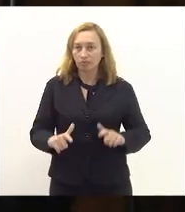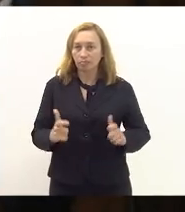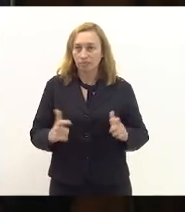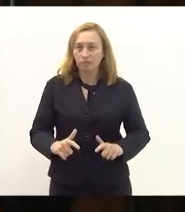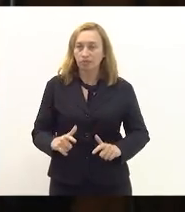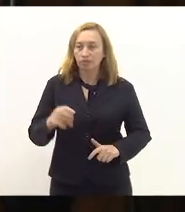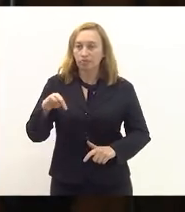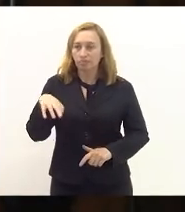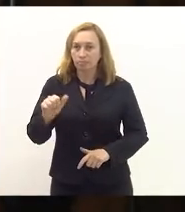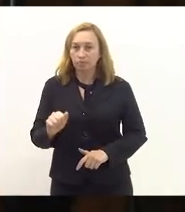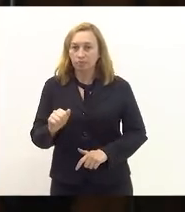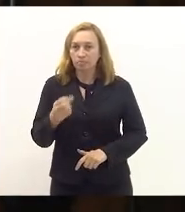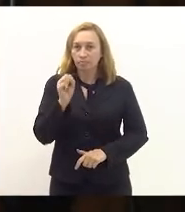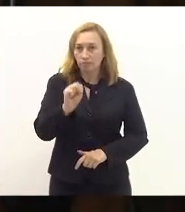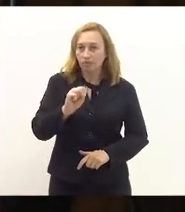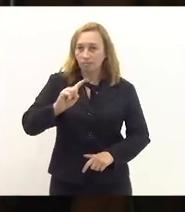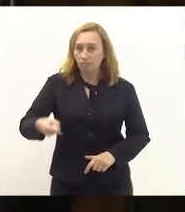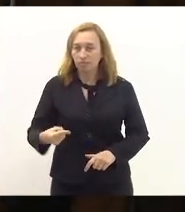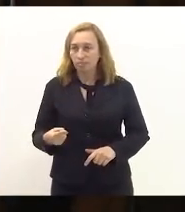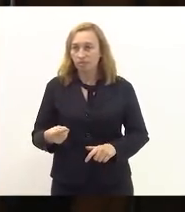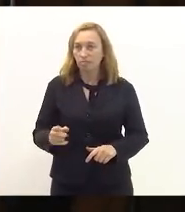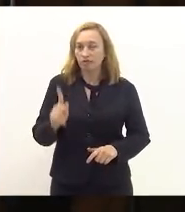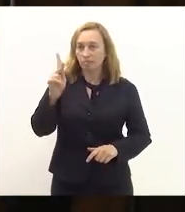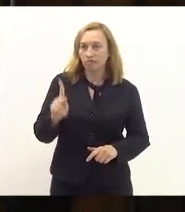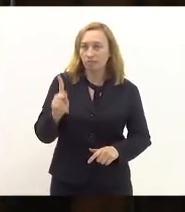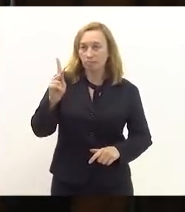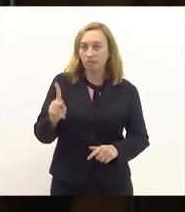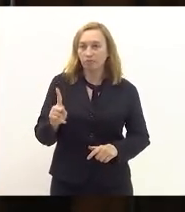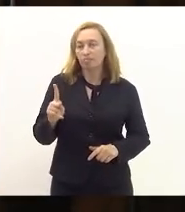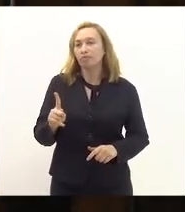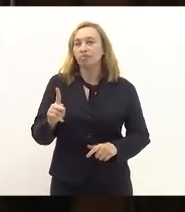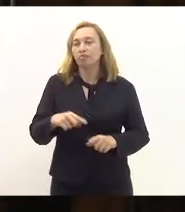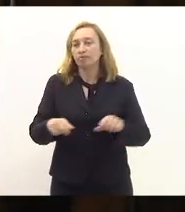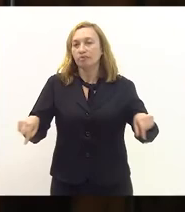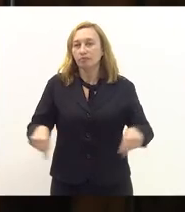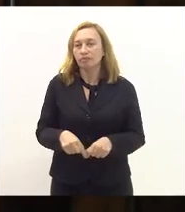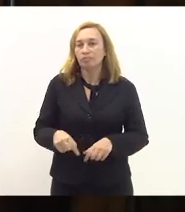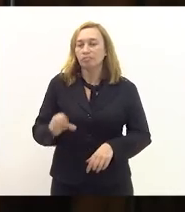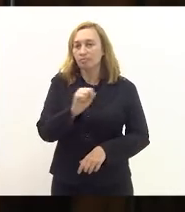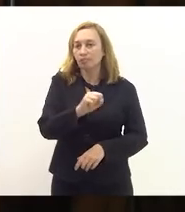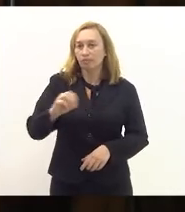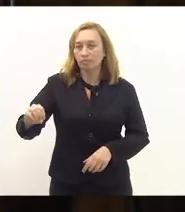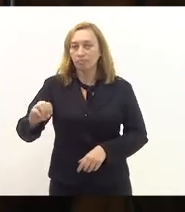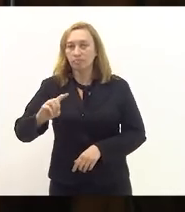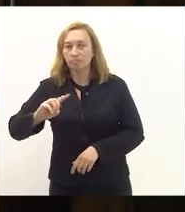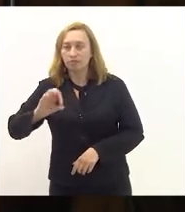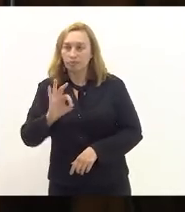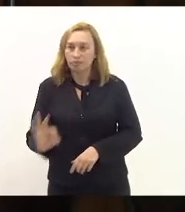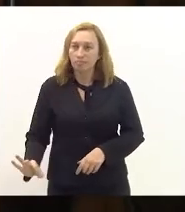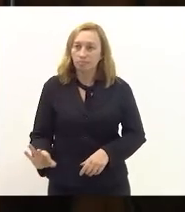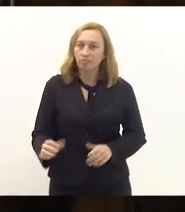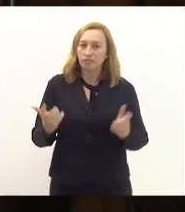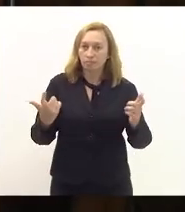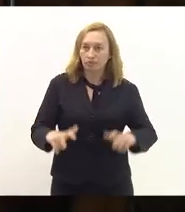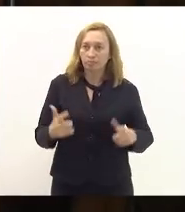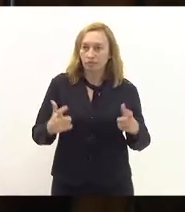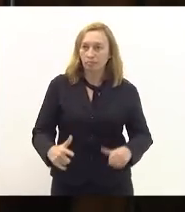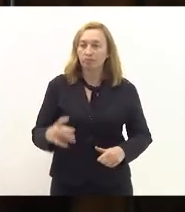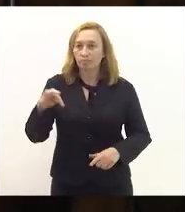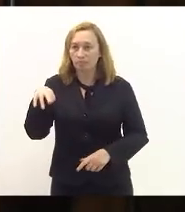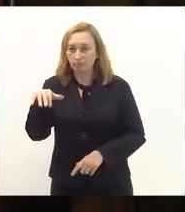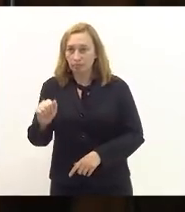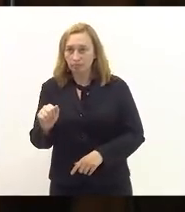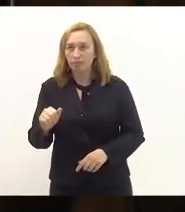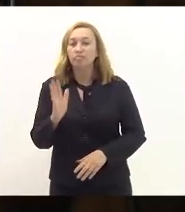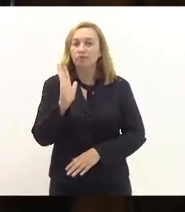metropolitana, que tem 8 mil quilômetros quadrados, tem quase 80% dos seus 17 milhões de habitantes na região metropolitana.